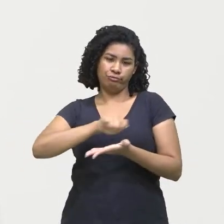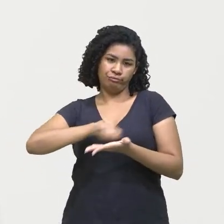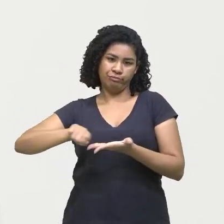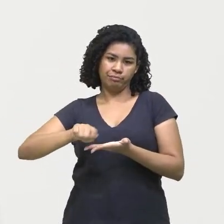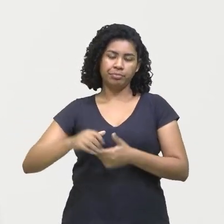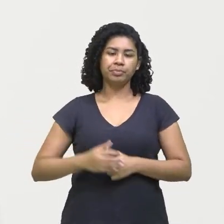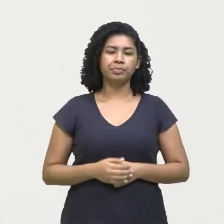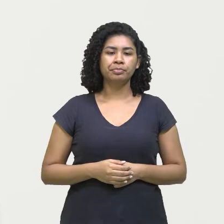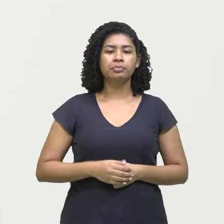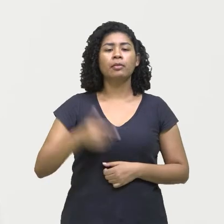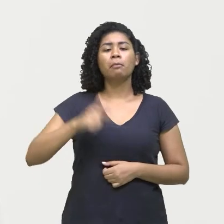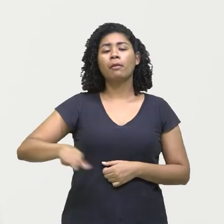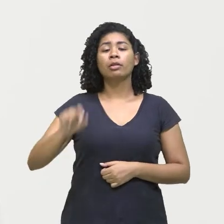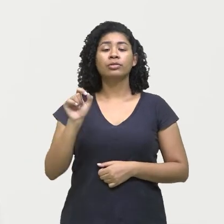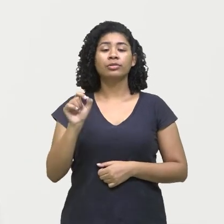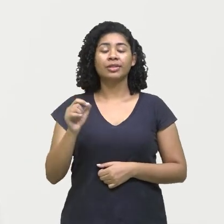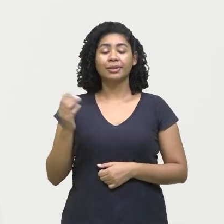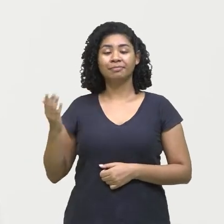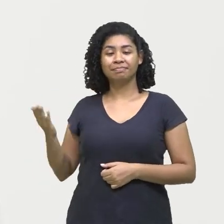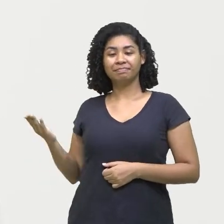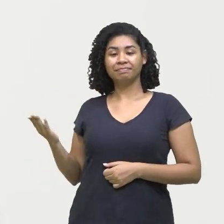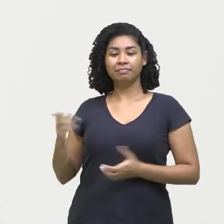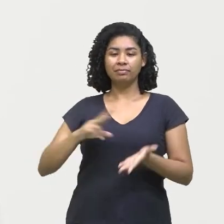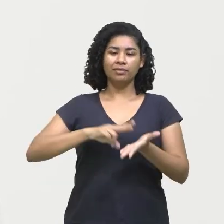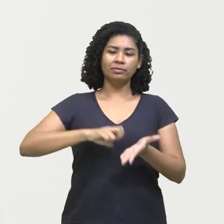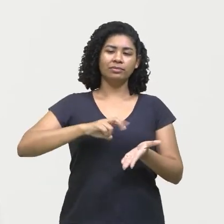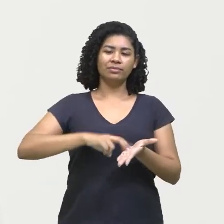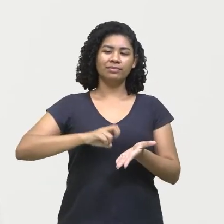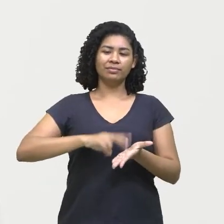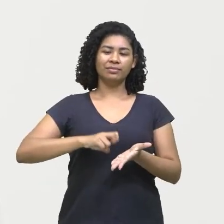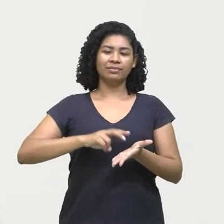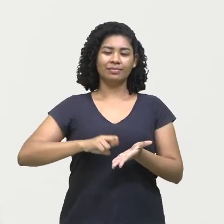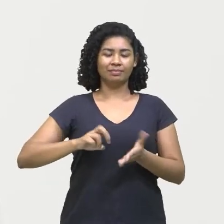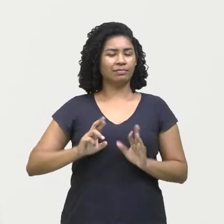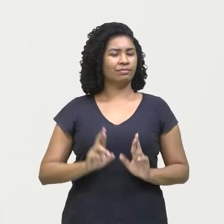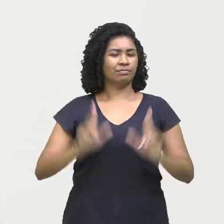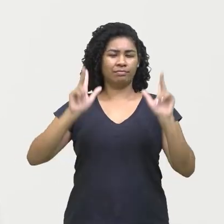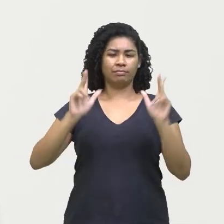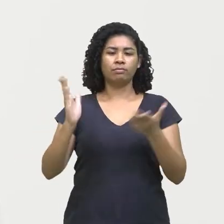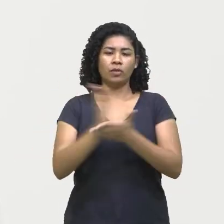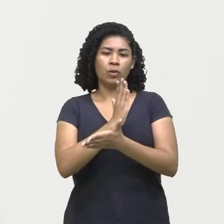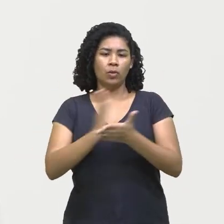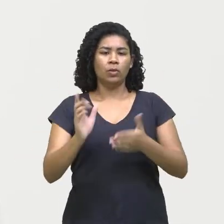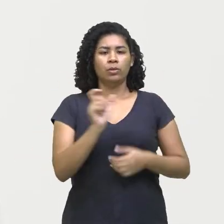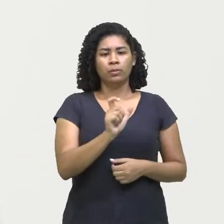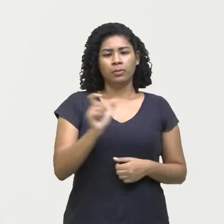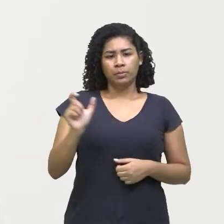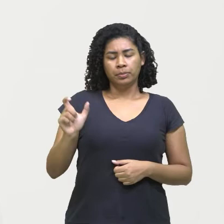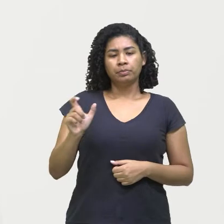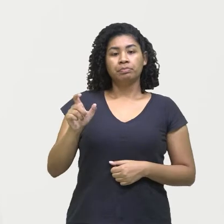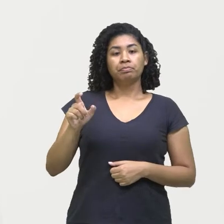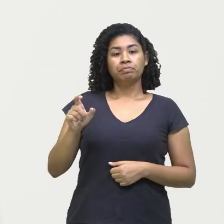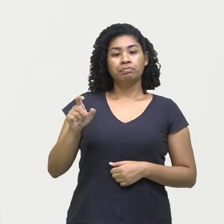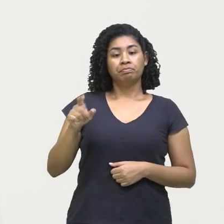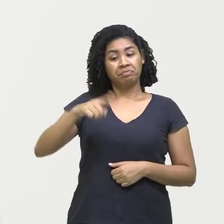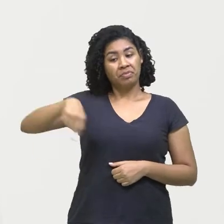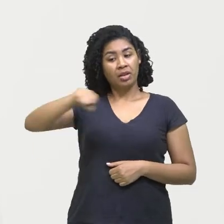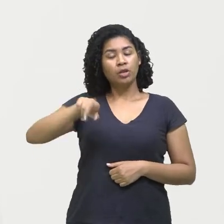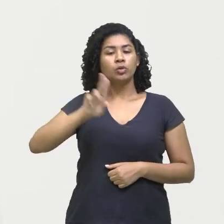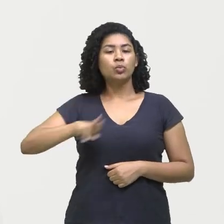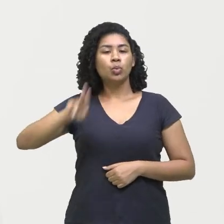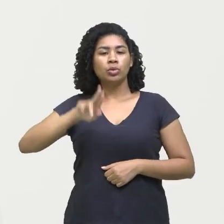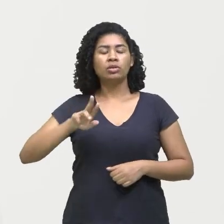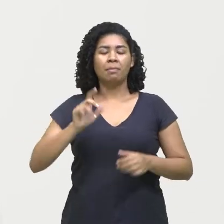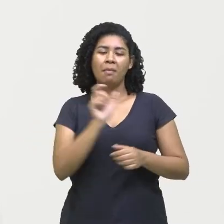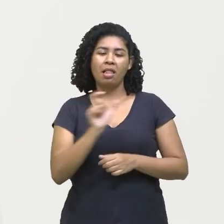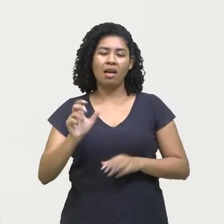E ainda, o vocabulário. Tem palavras também que eles utilizam que são